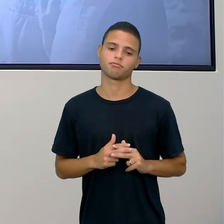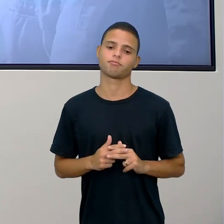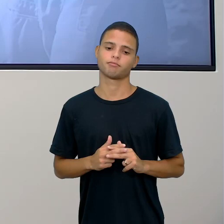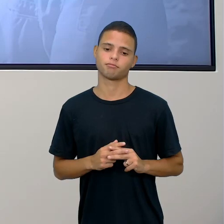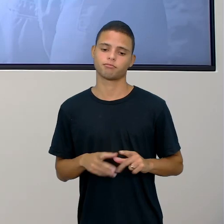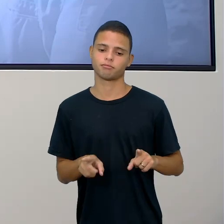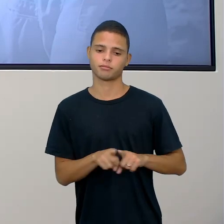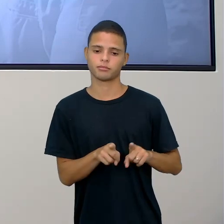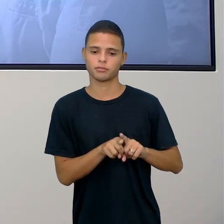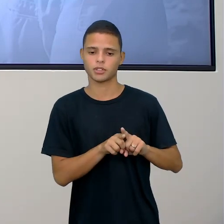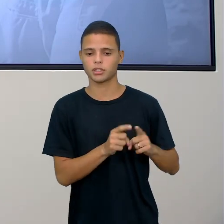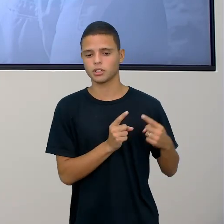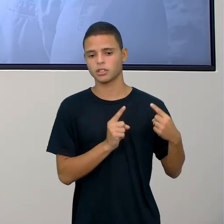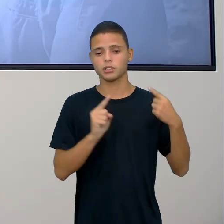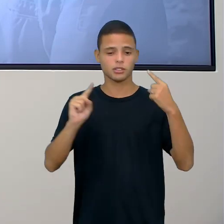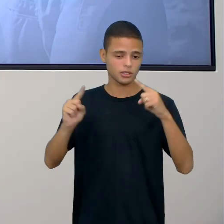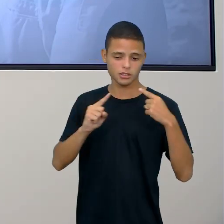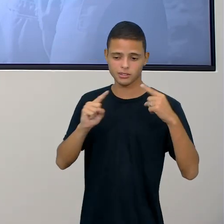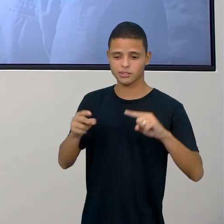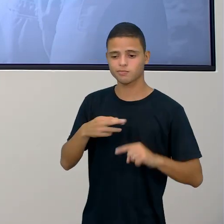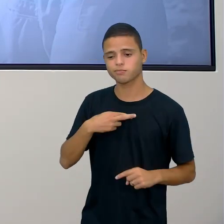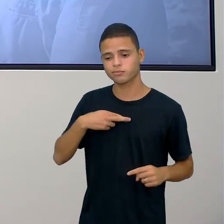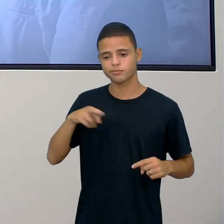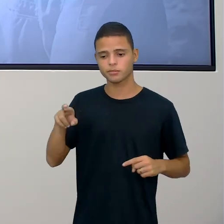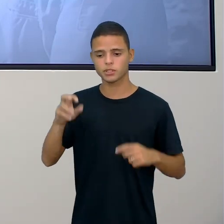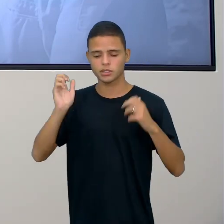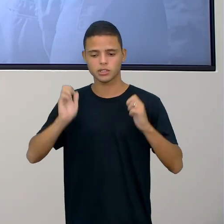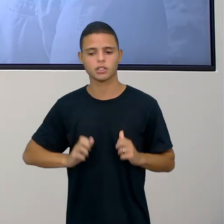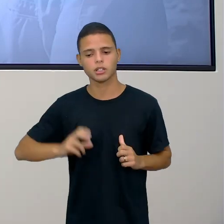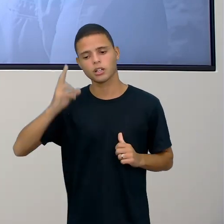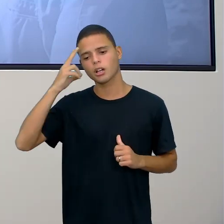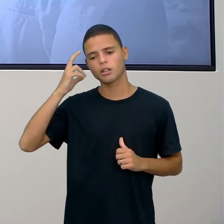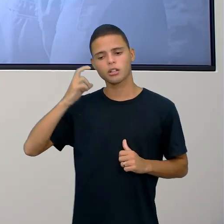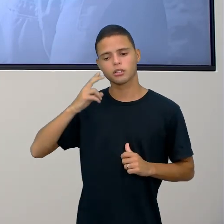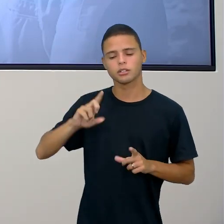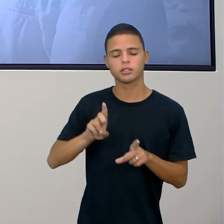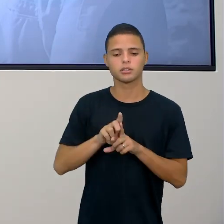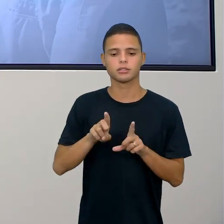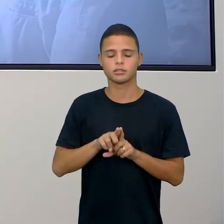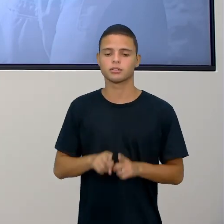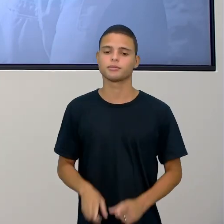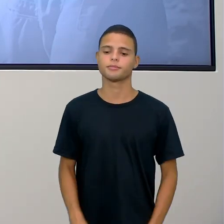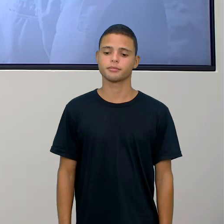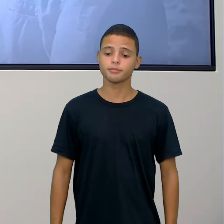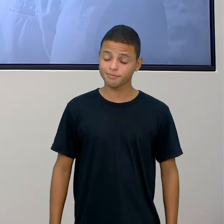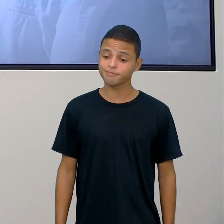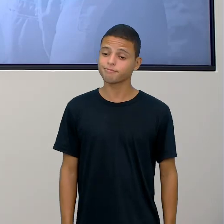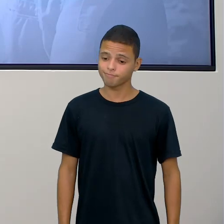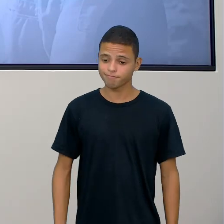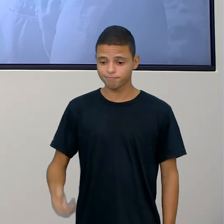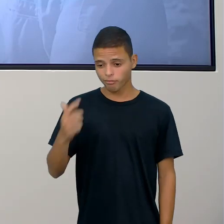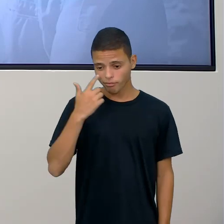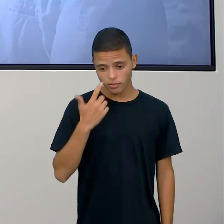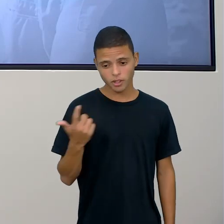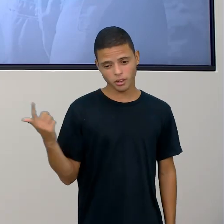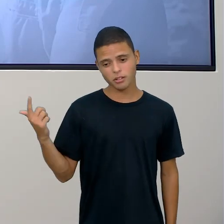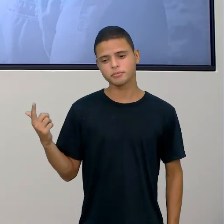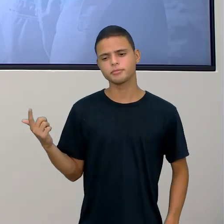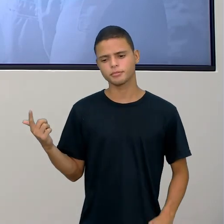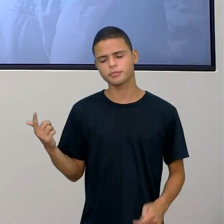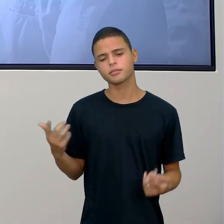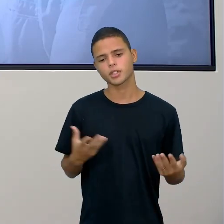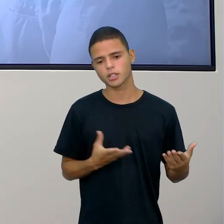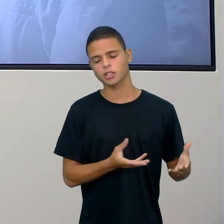a perseguição religiosa, étnica e cultural. Então vejam só como que todos